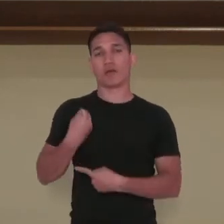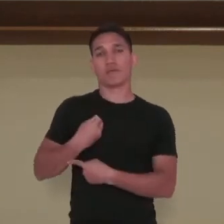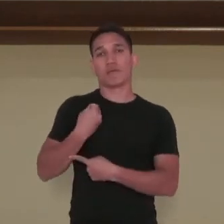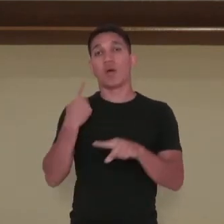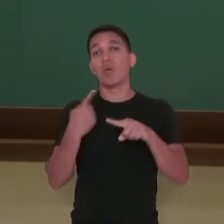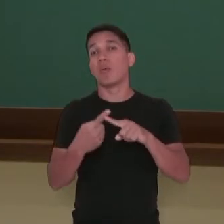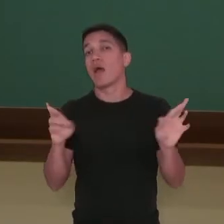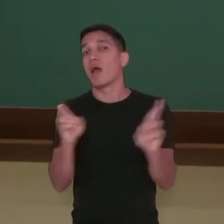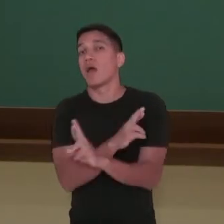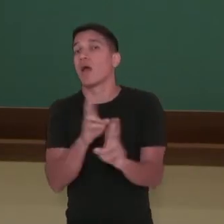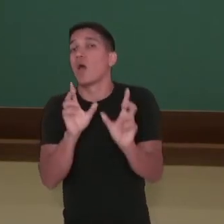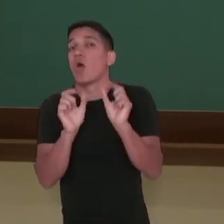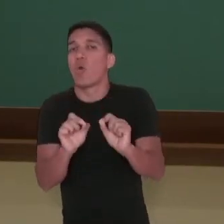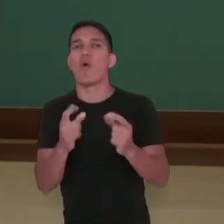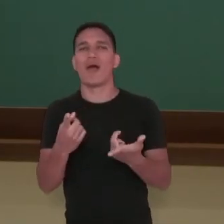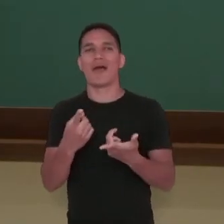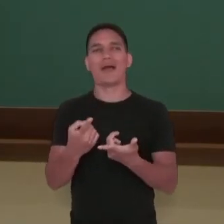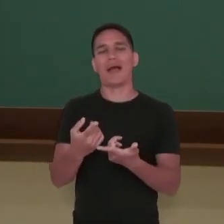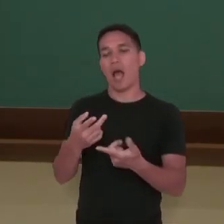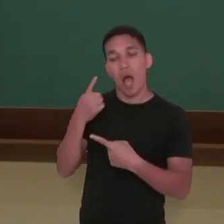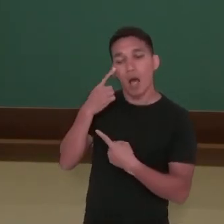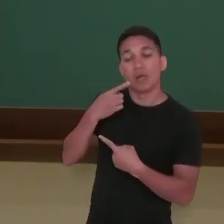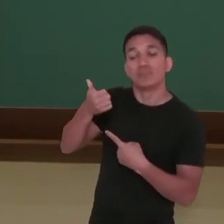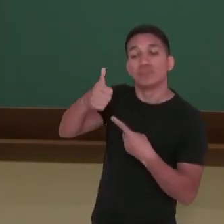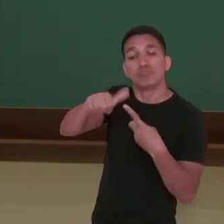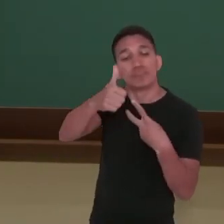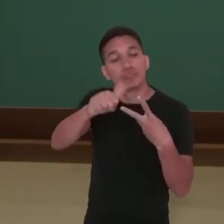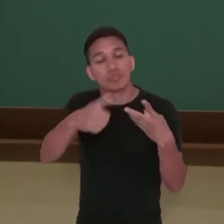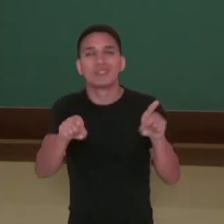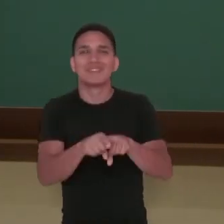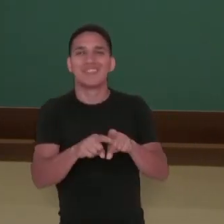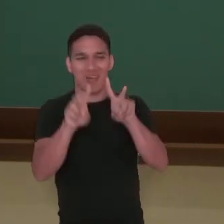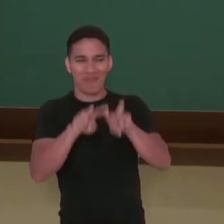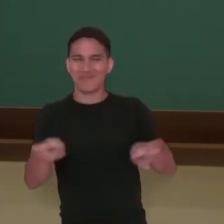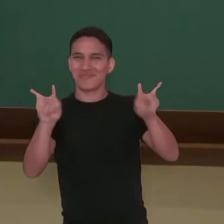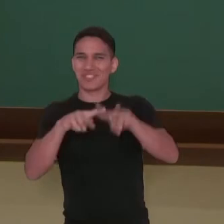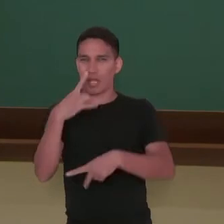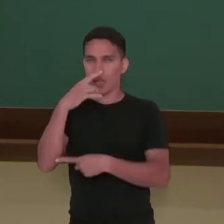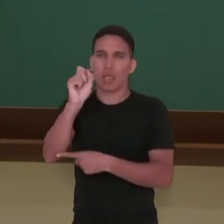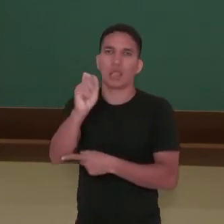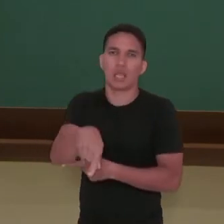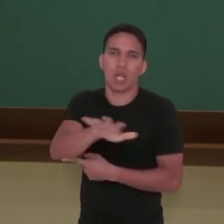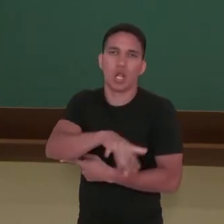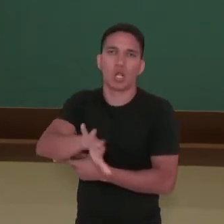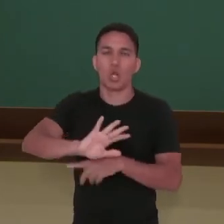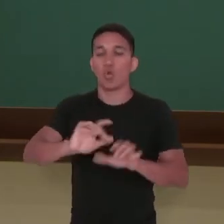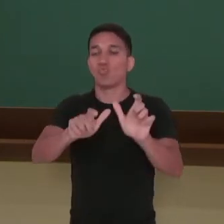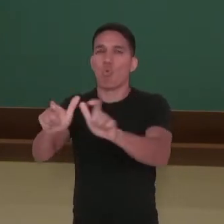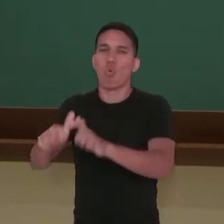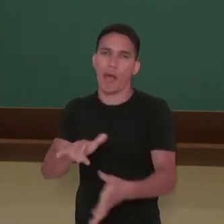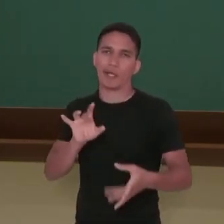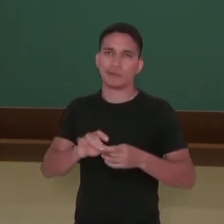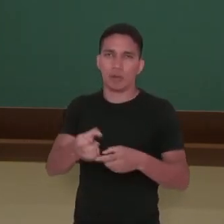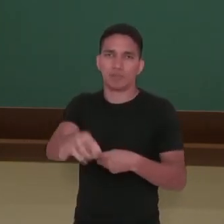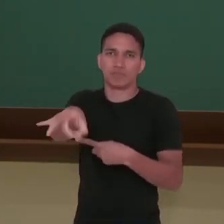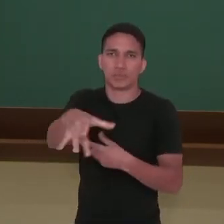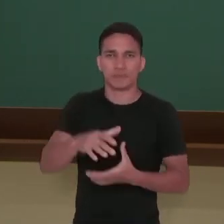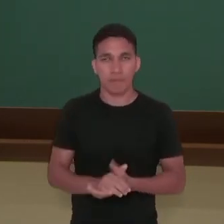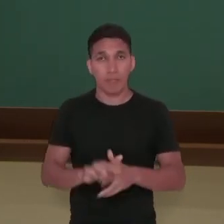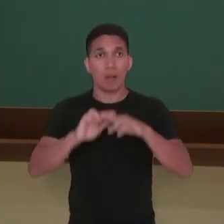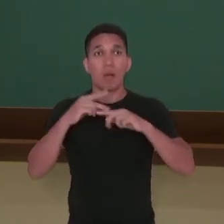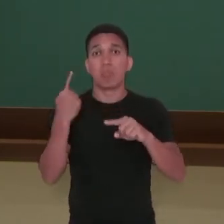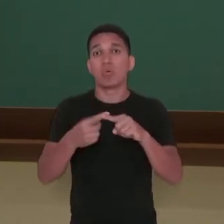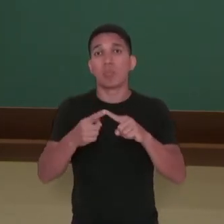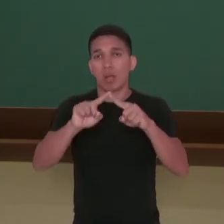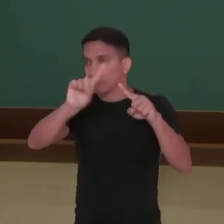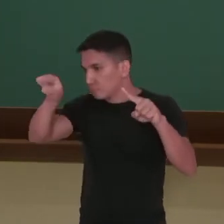respeito à vistoria e à visualização do lixo, principalmente dos aterros, que favoreceriam um